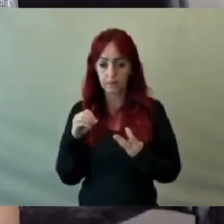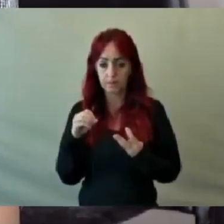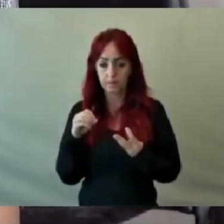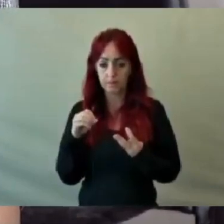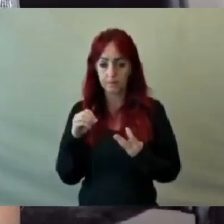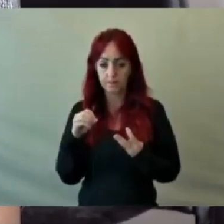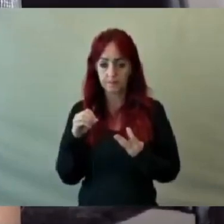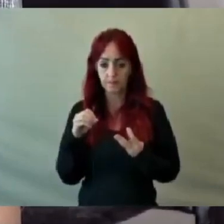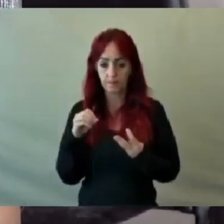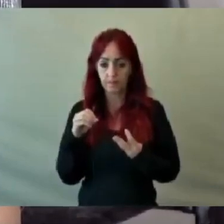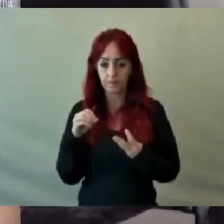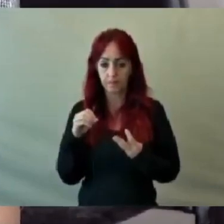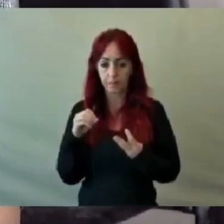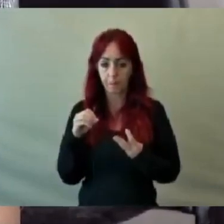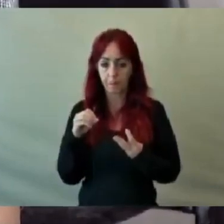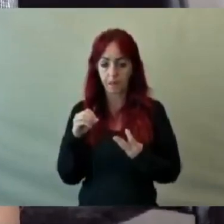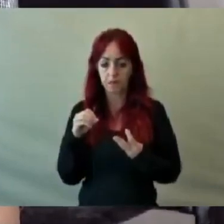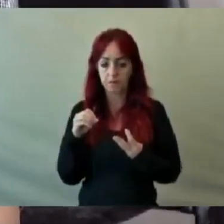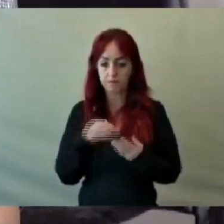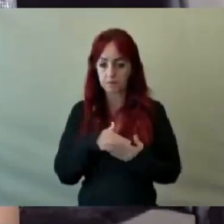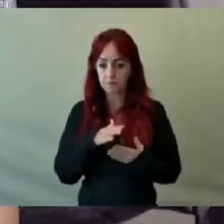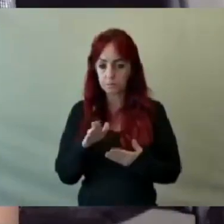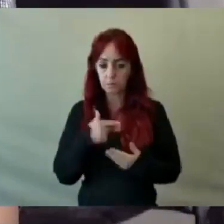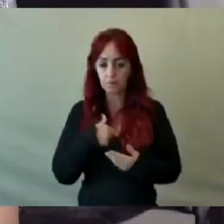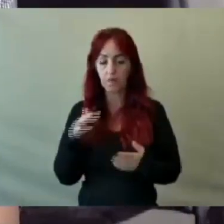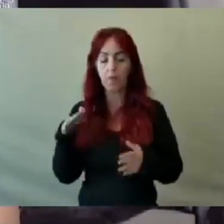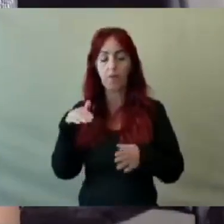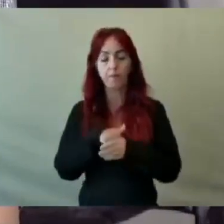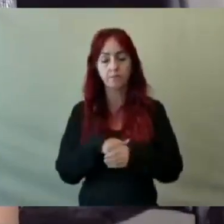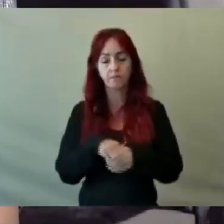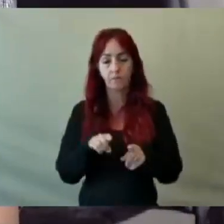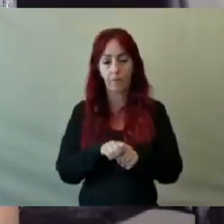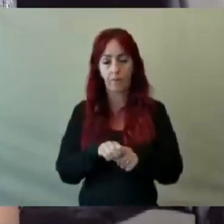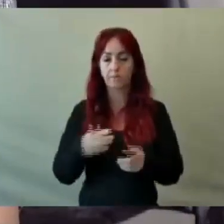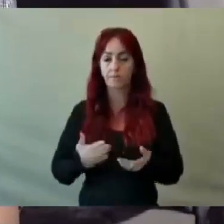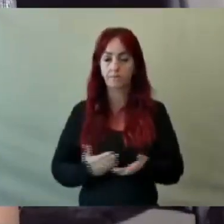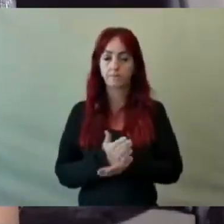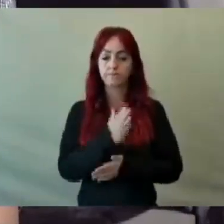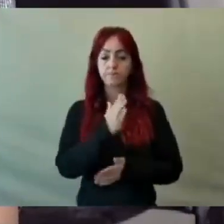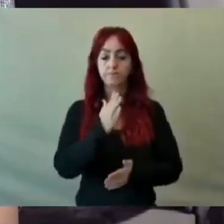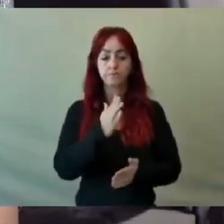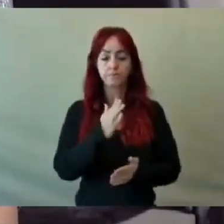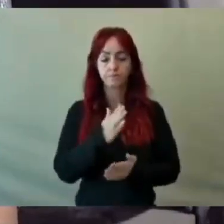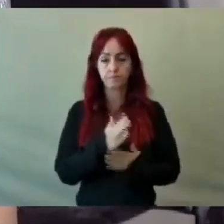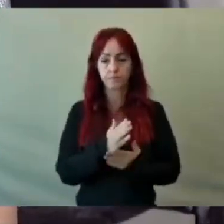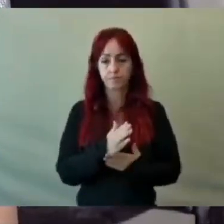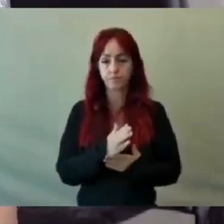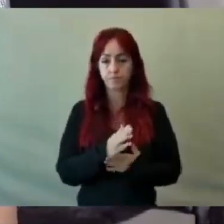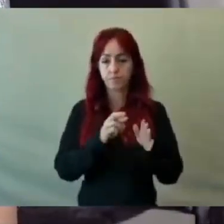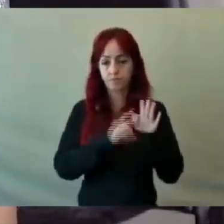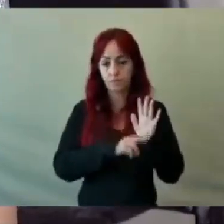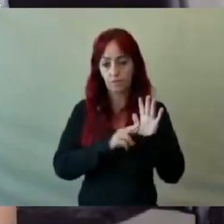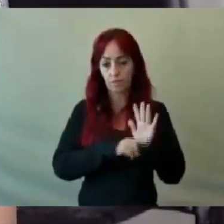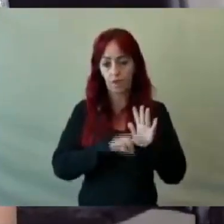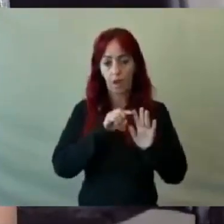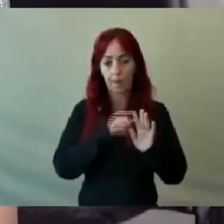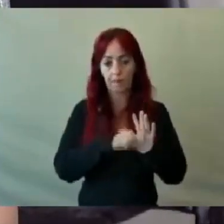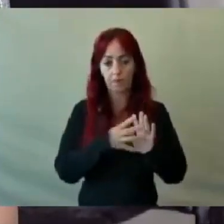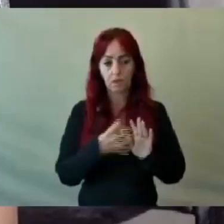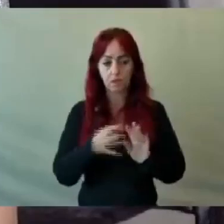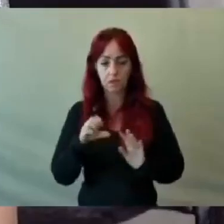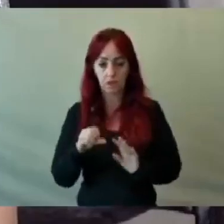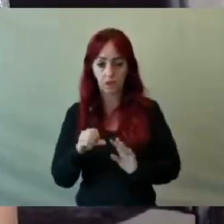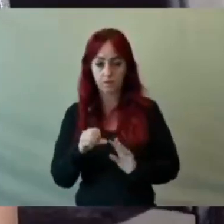Reinaldo saiu, eu voto com requerimento, então fica aprovado o item 15, que é requerimento de comissão 1049-2024.